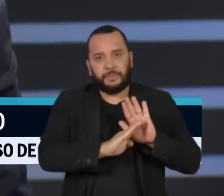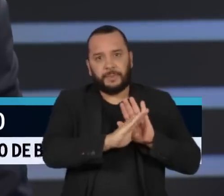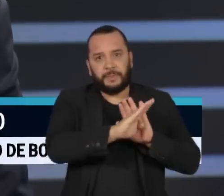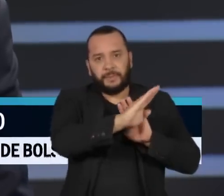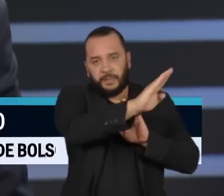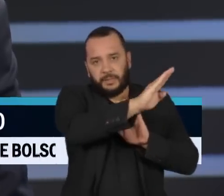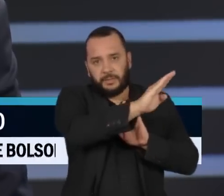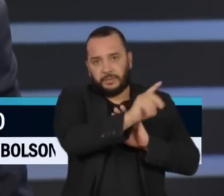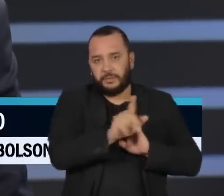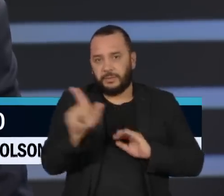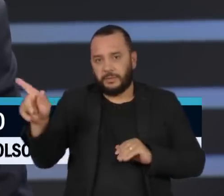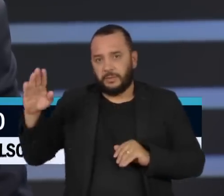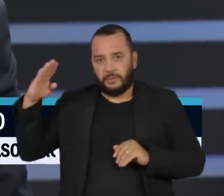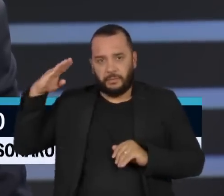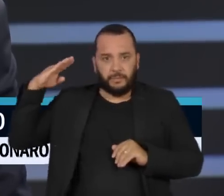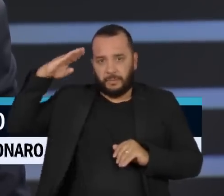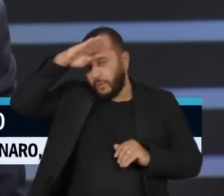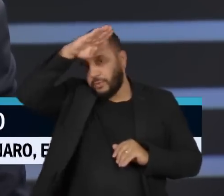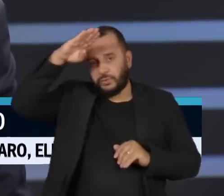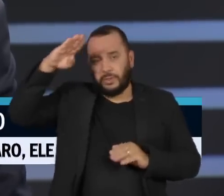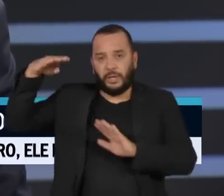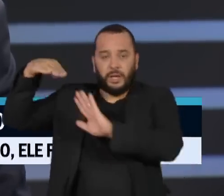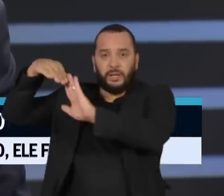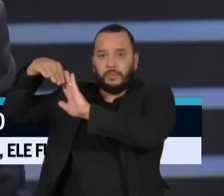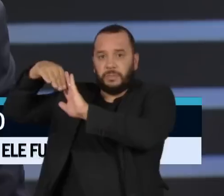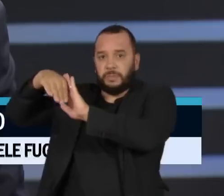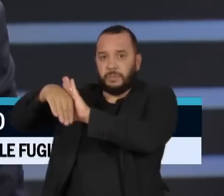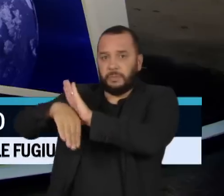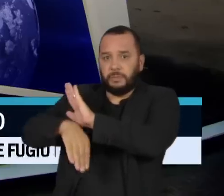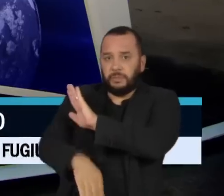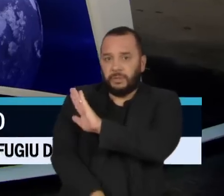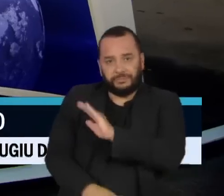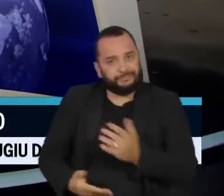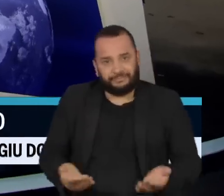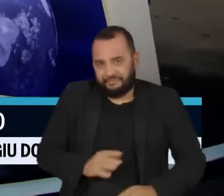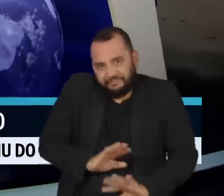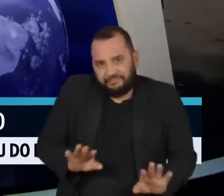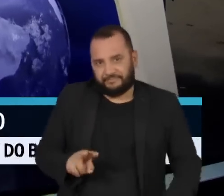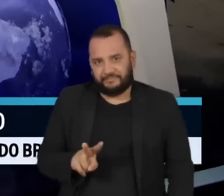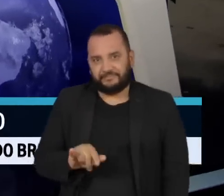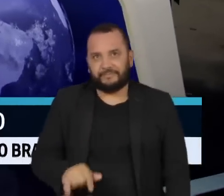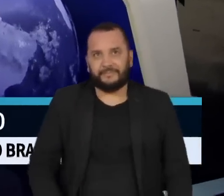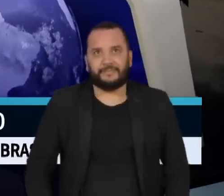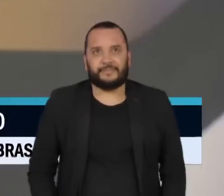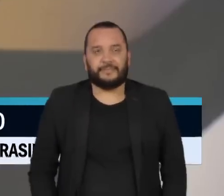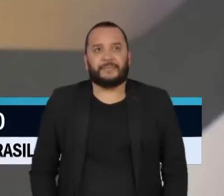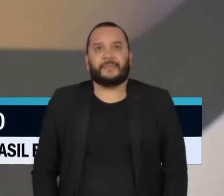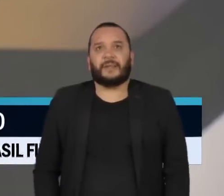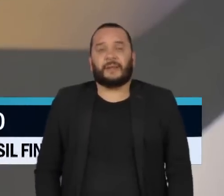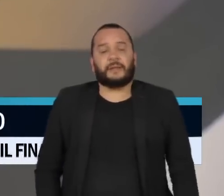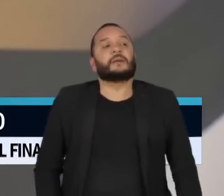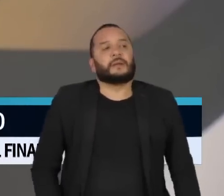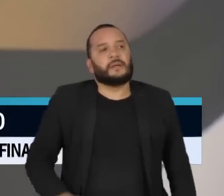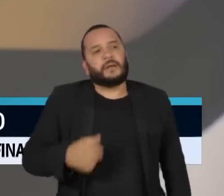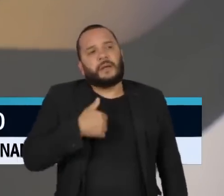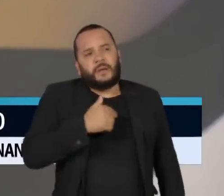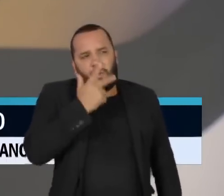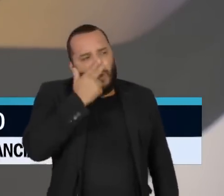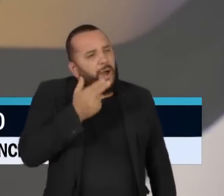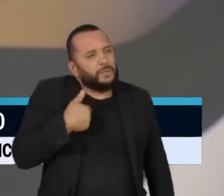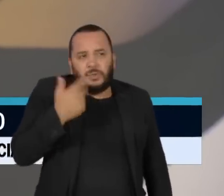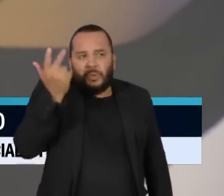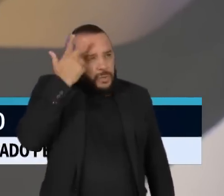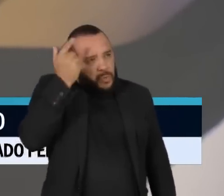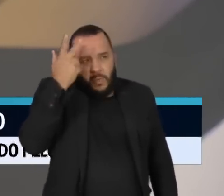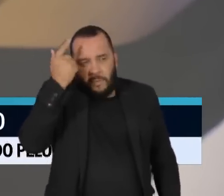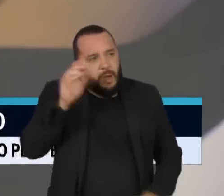esquecer que a população de barriga cheia não faz revolução. Olha, eu acho que não surpreende a atitude do